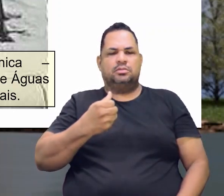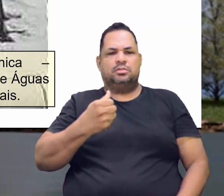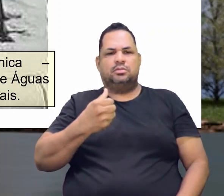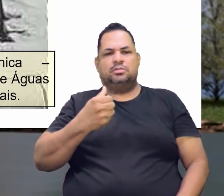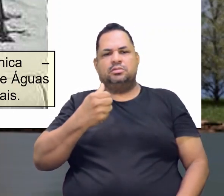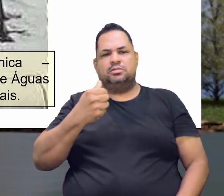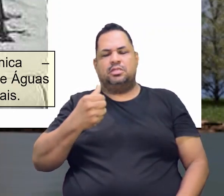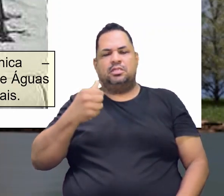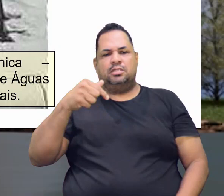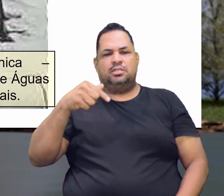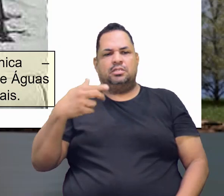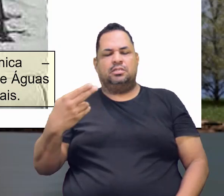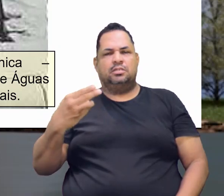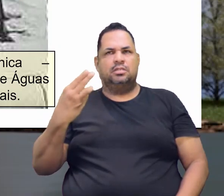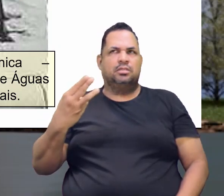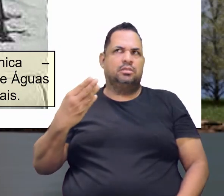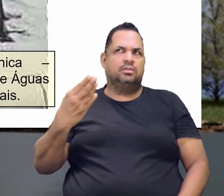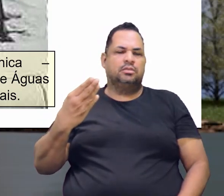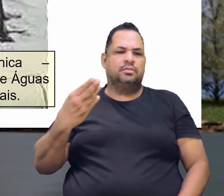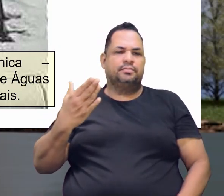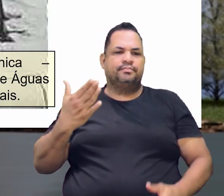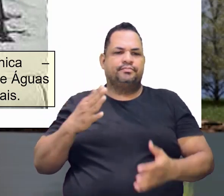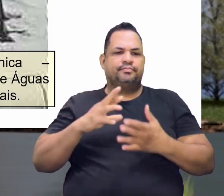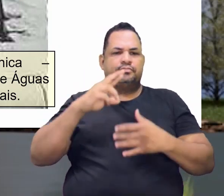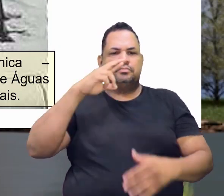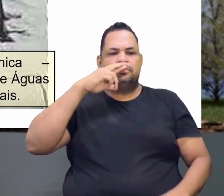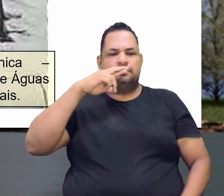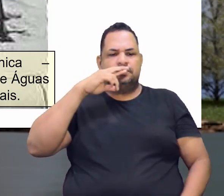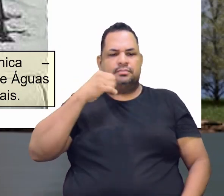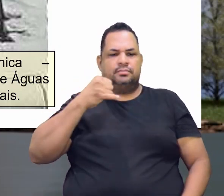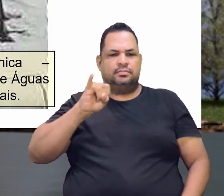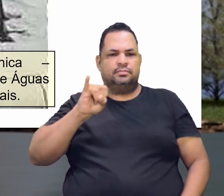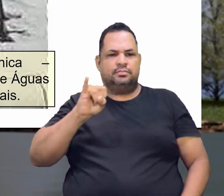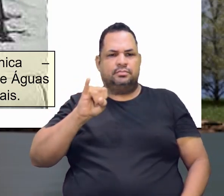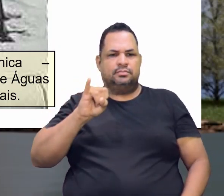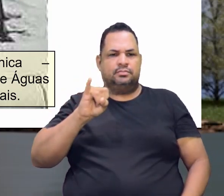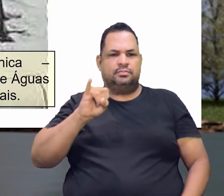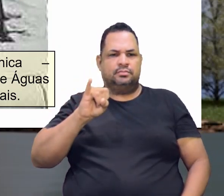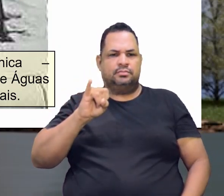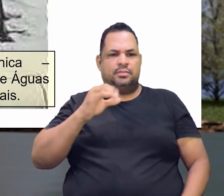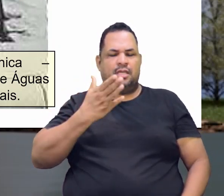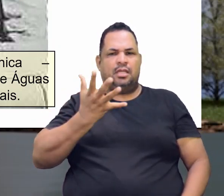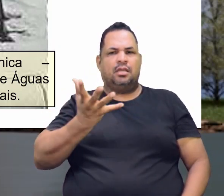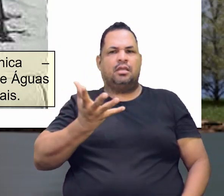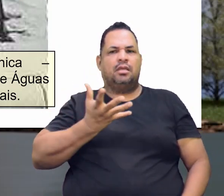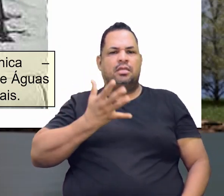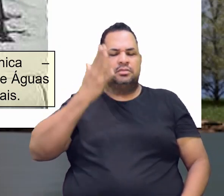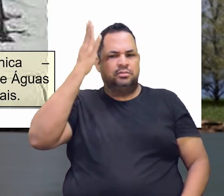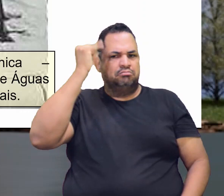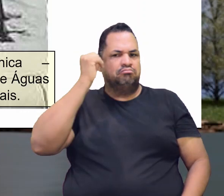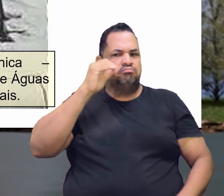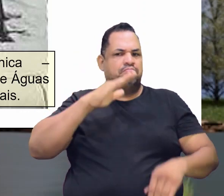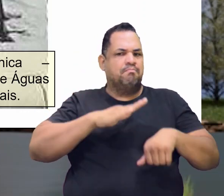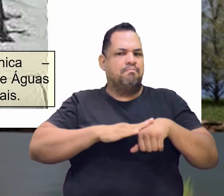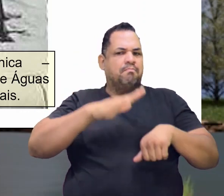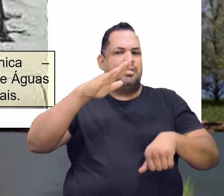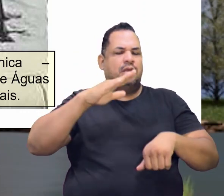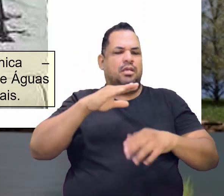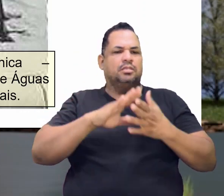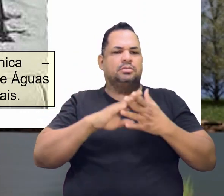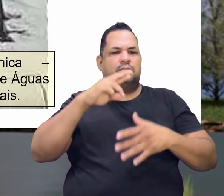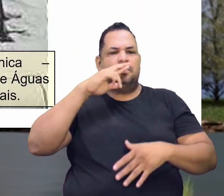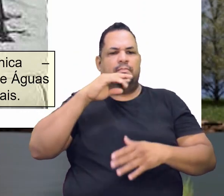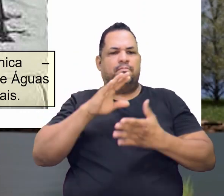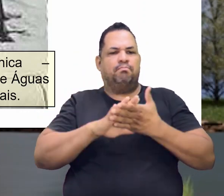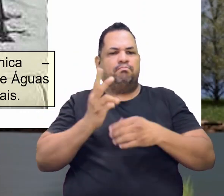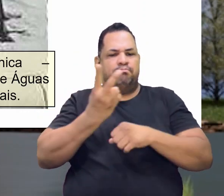é oficializado. Então, Rondon, se você deseja saber mais sobre Rondon,